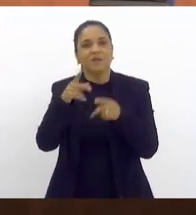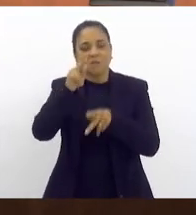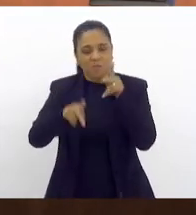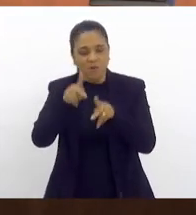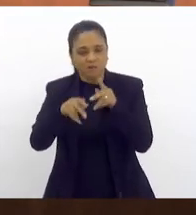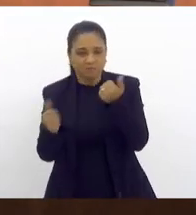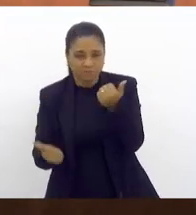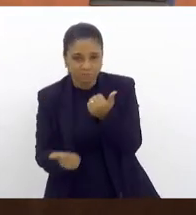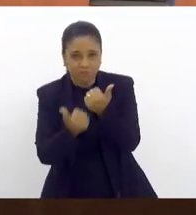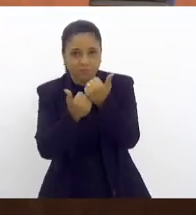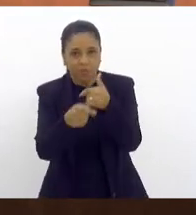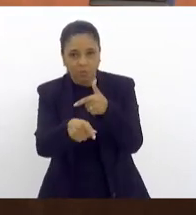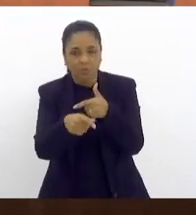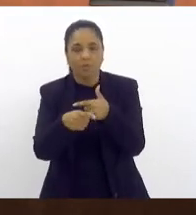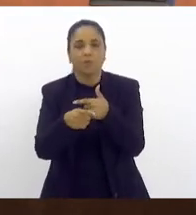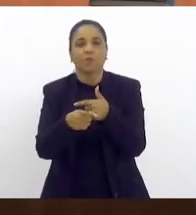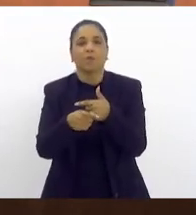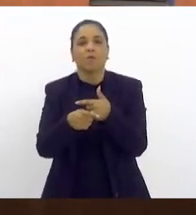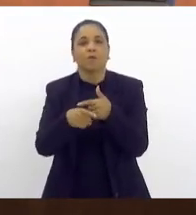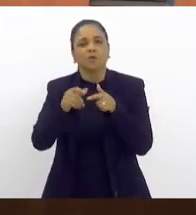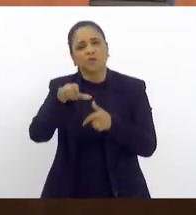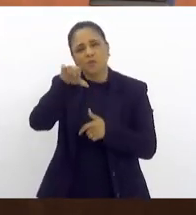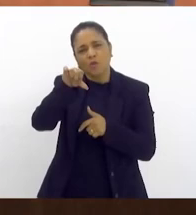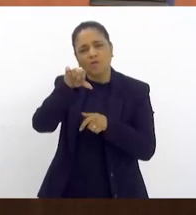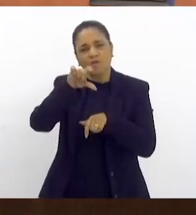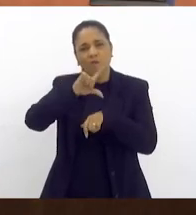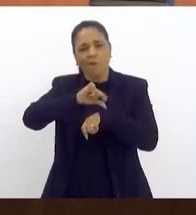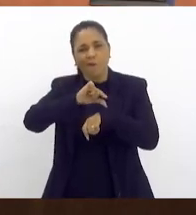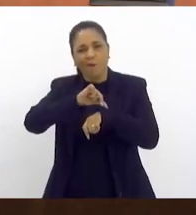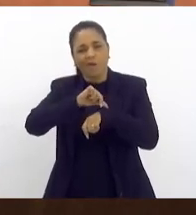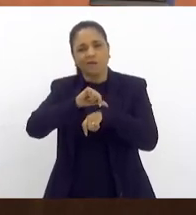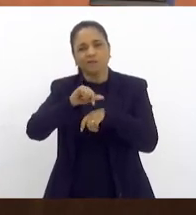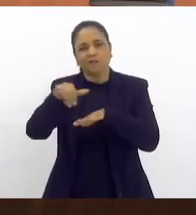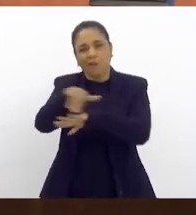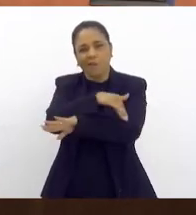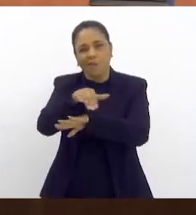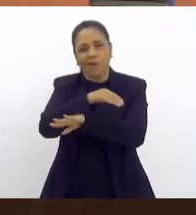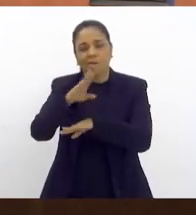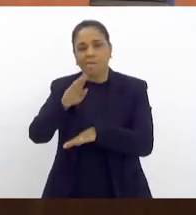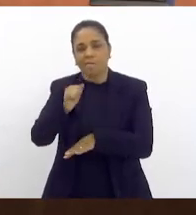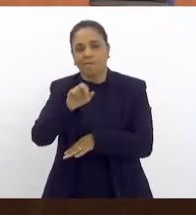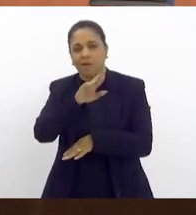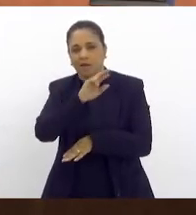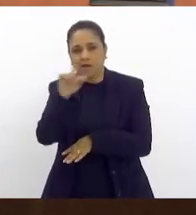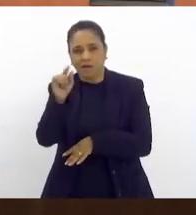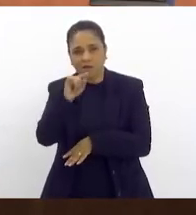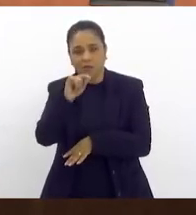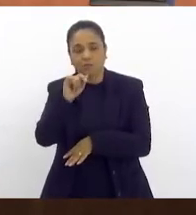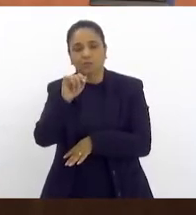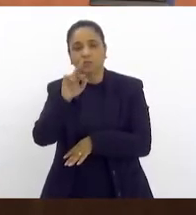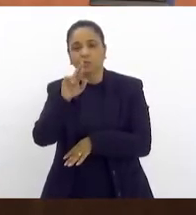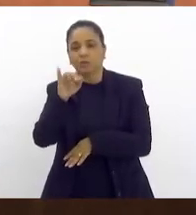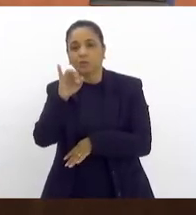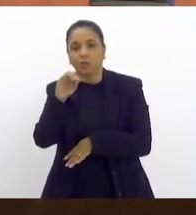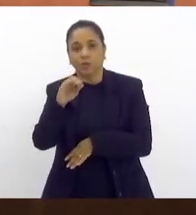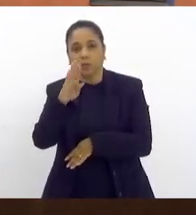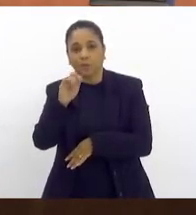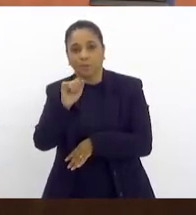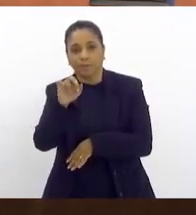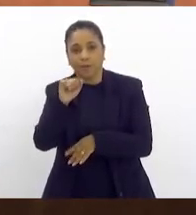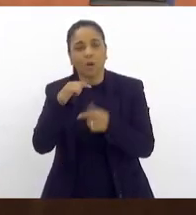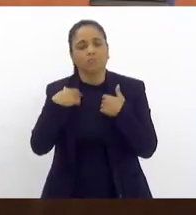a partir das 9 horas ali na Barão do Rio Branco e vai ser bem legal essa caminhada porque a gente precisa